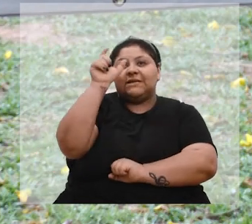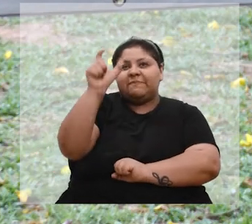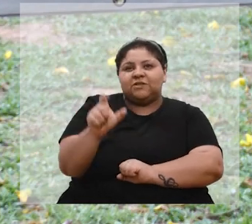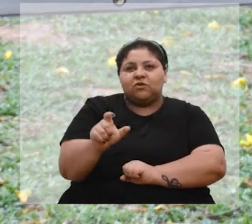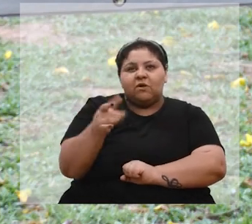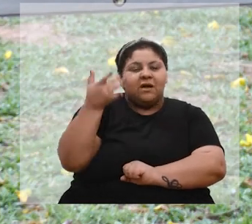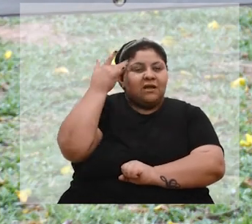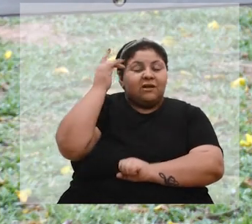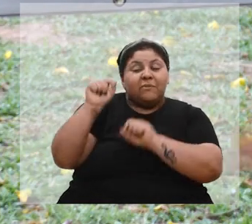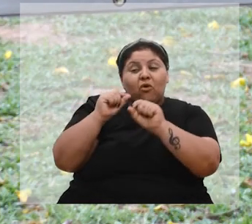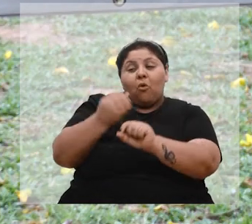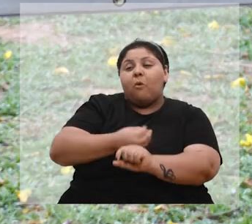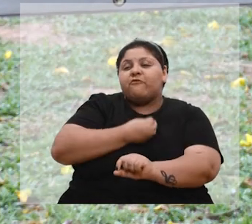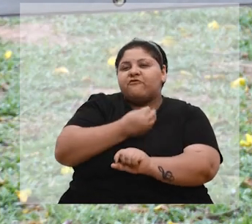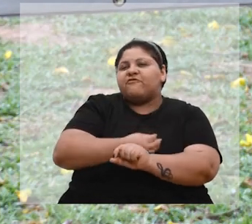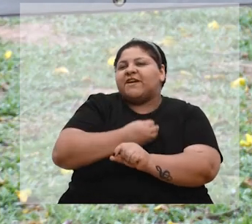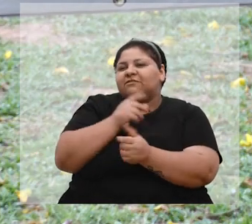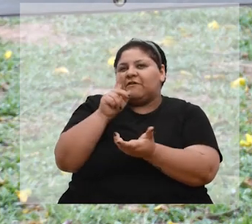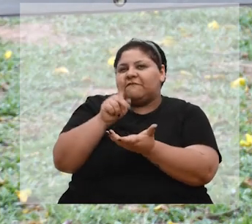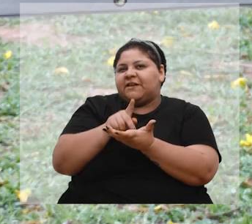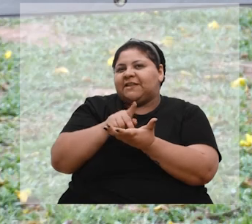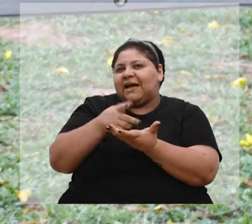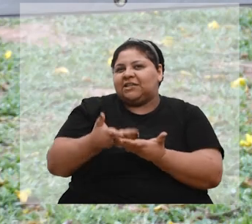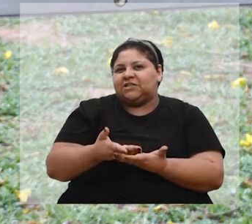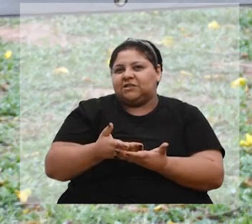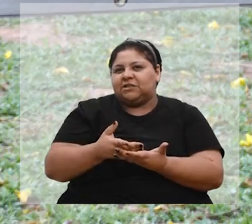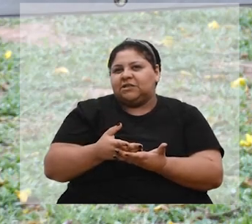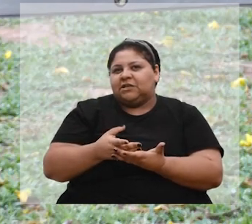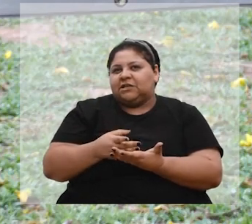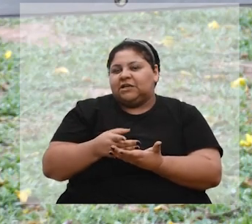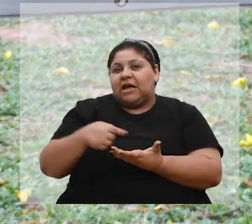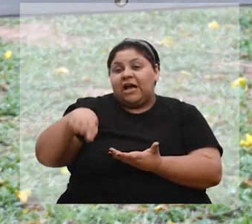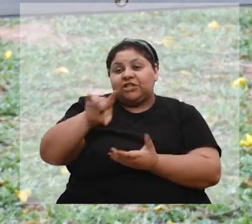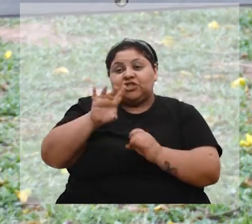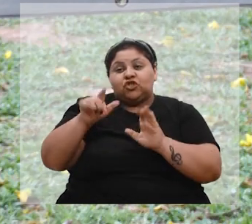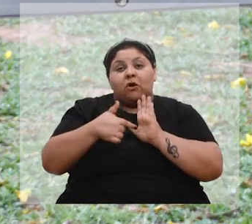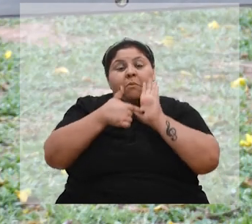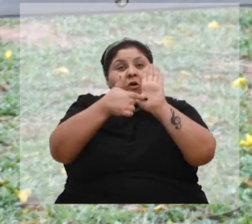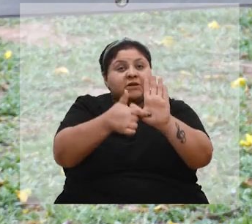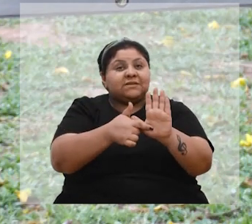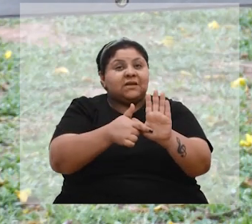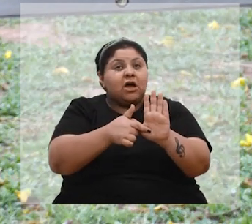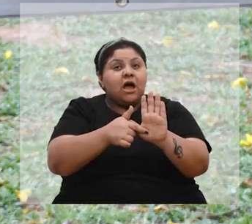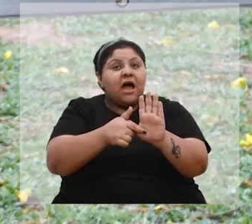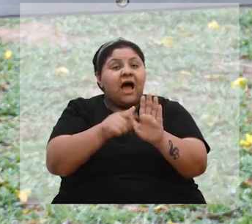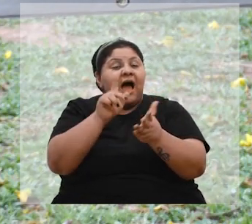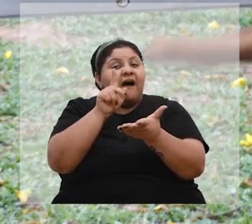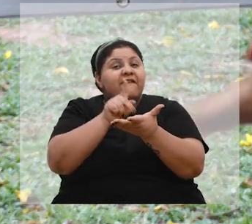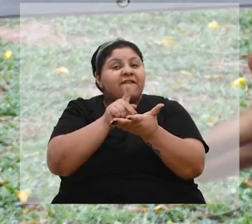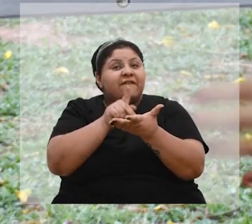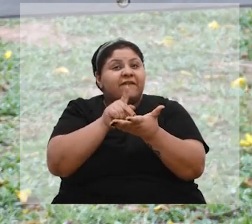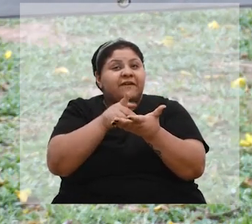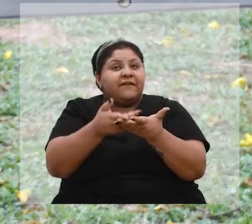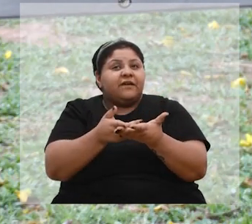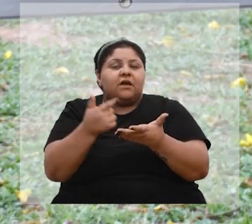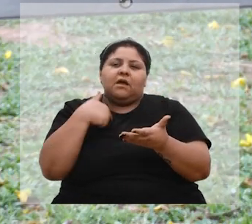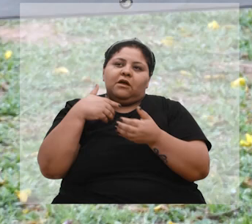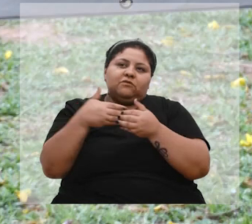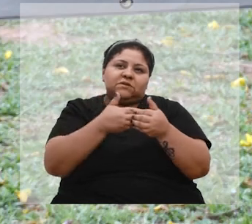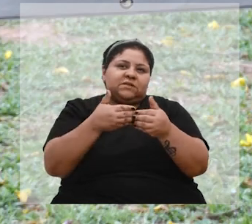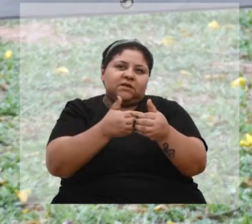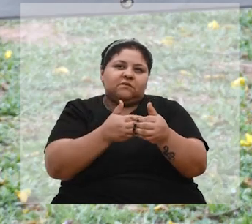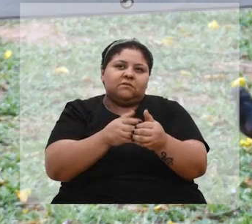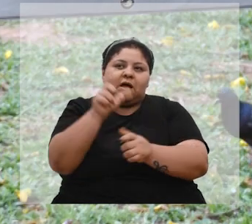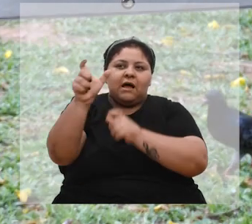essa pessoa, você não sabe como é que ela está vivendo. Aquilo é um recortinho que a gente preenche com idealização. E aí, é isso, né? Eu sigo